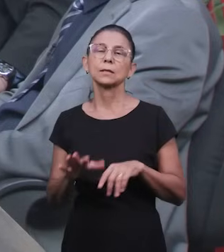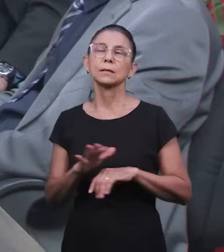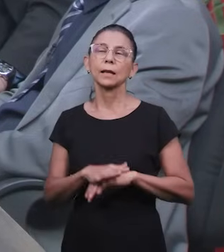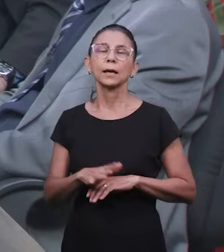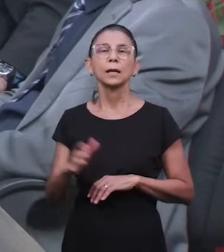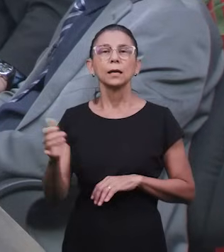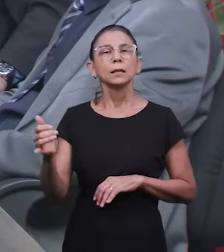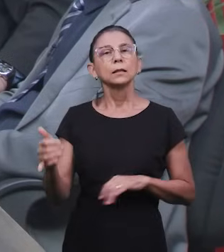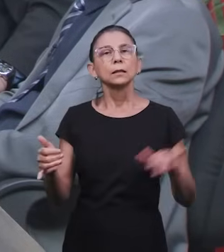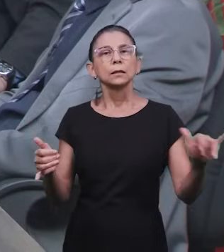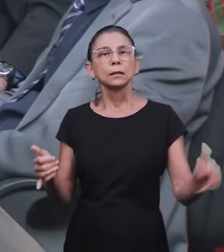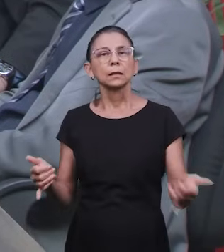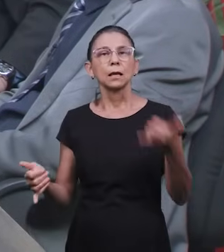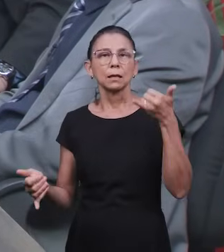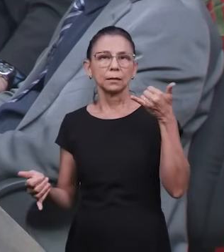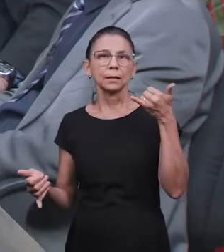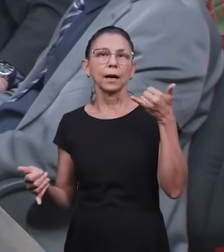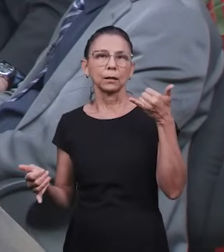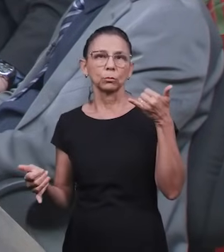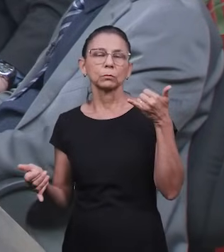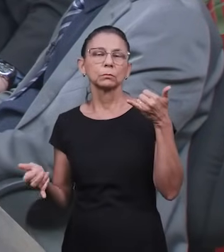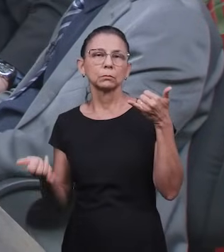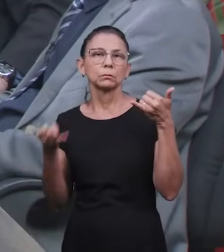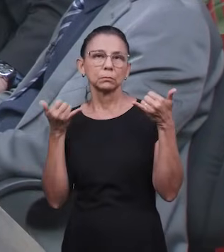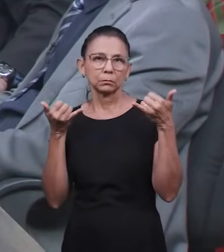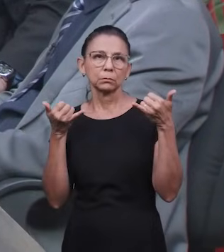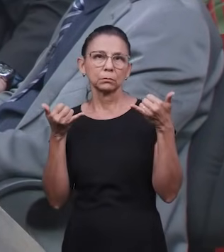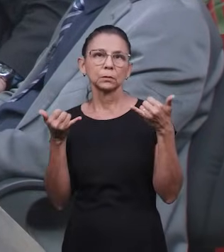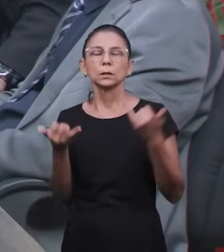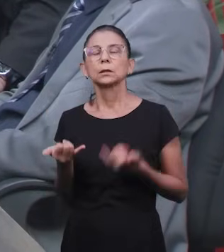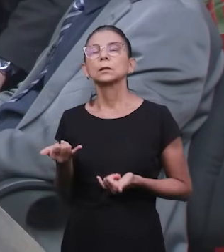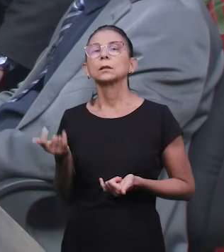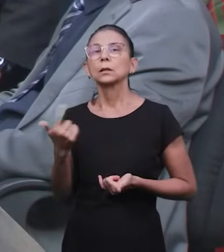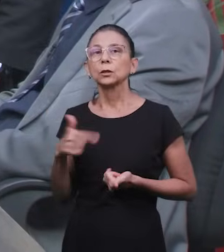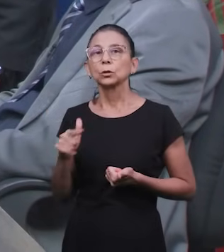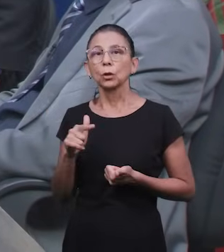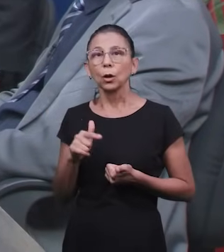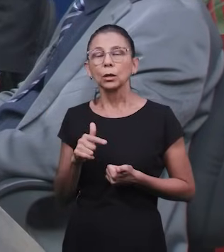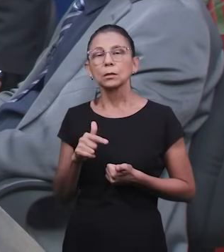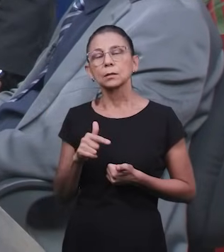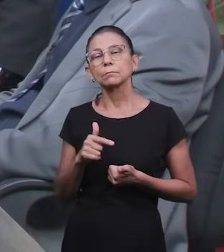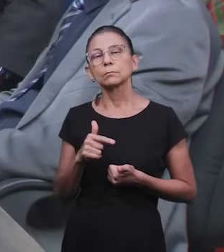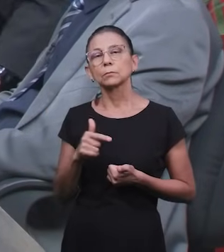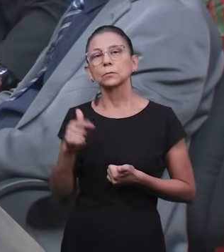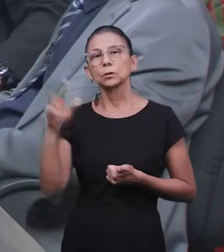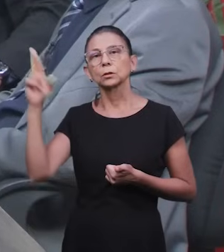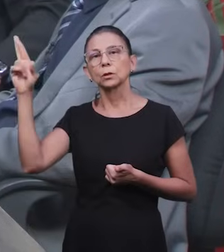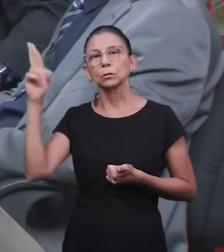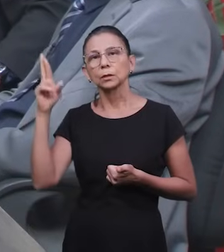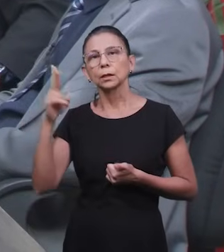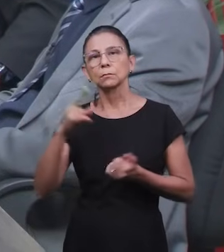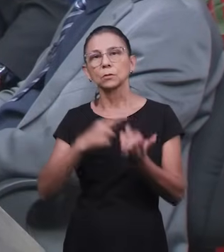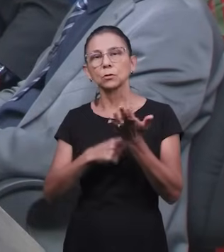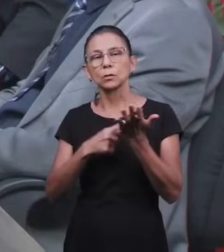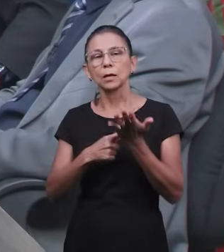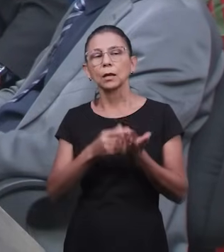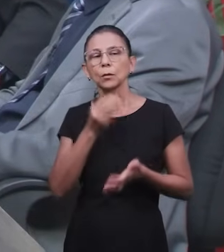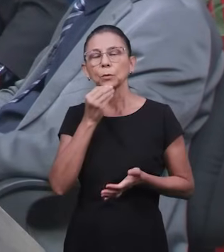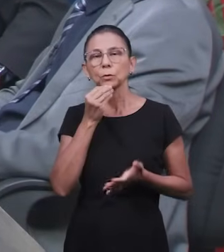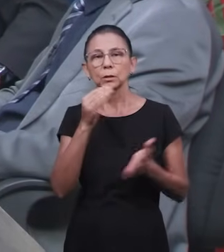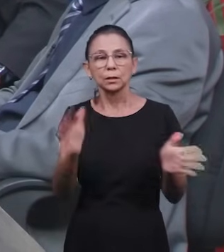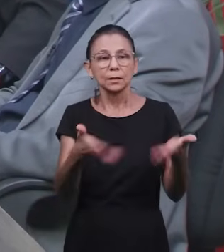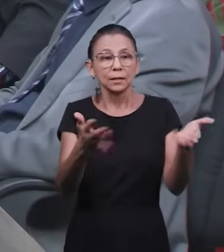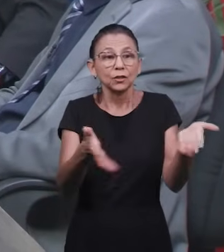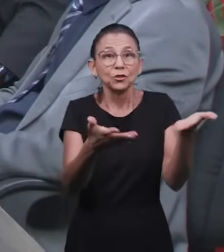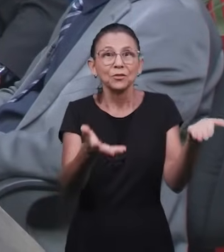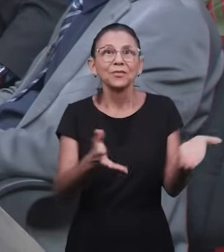o 0800 e Deus tem nos dado a oportunidade de incentivá-las a buscar ainda mais o Senhor. Né? Não